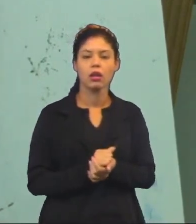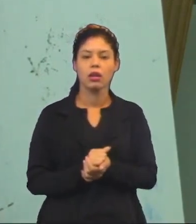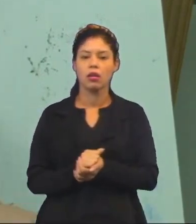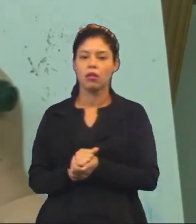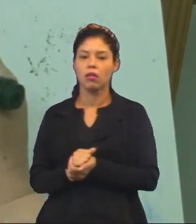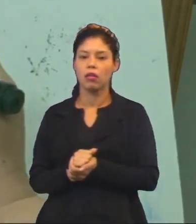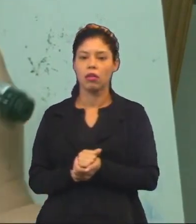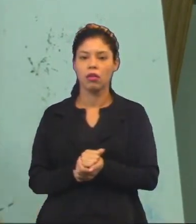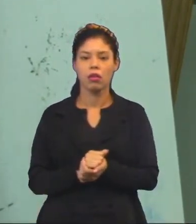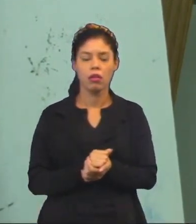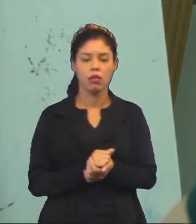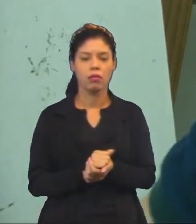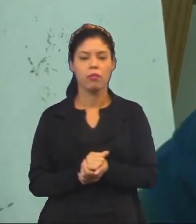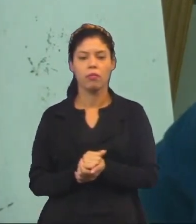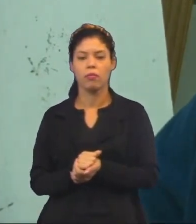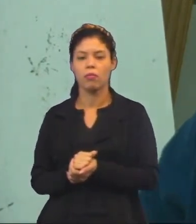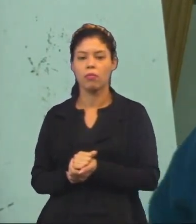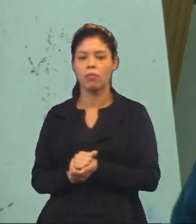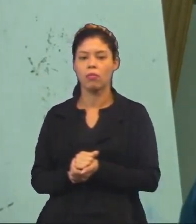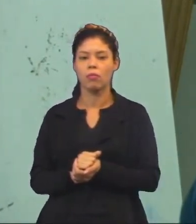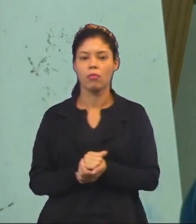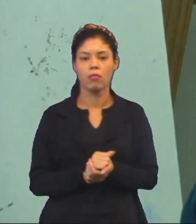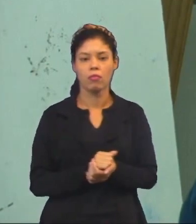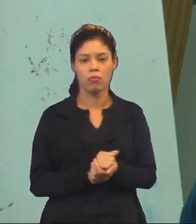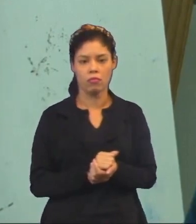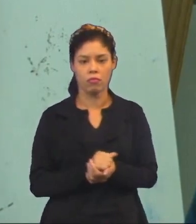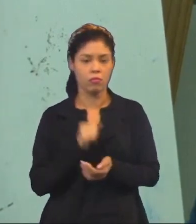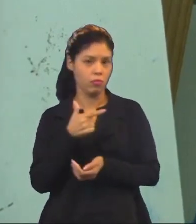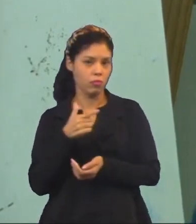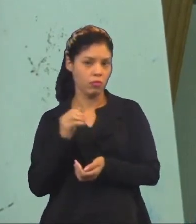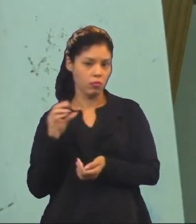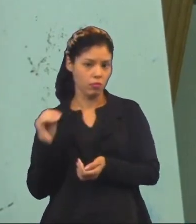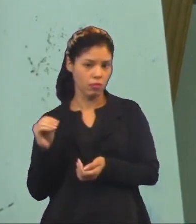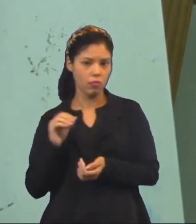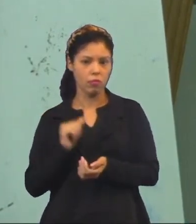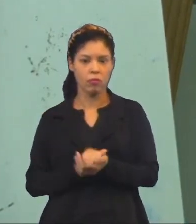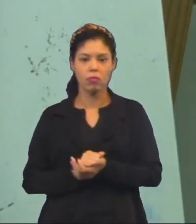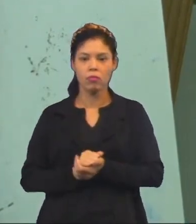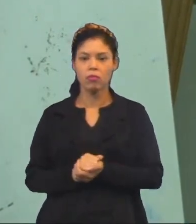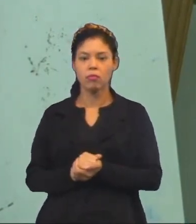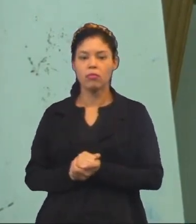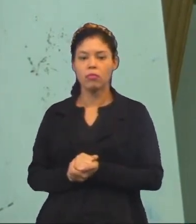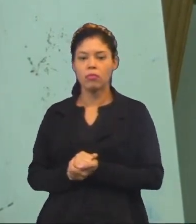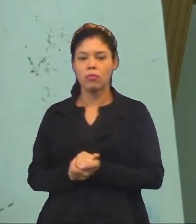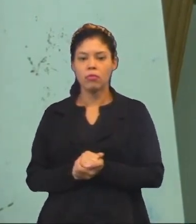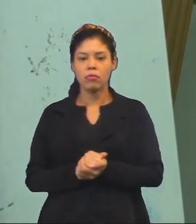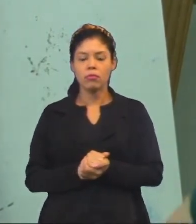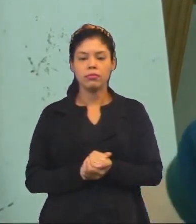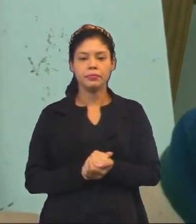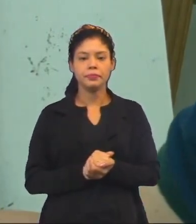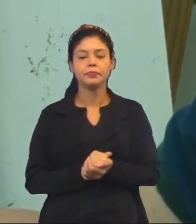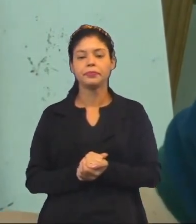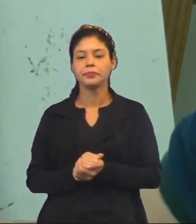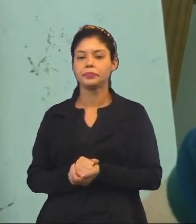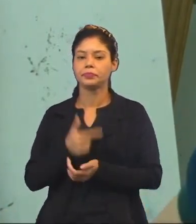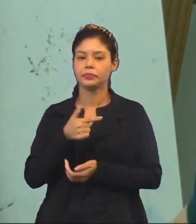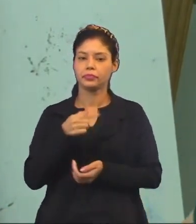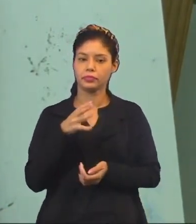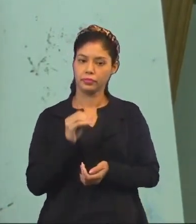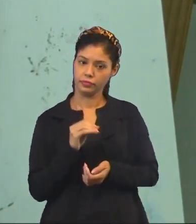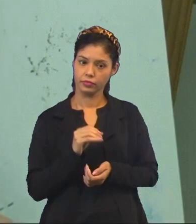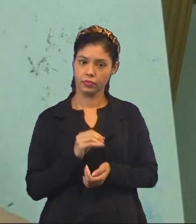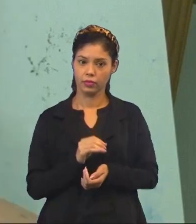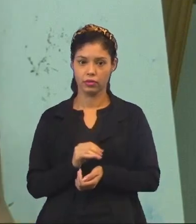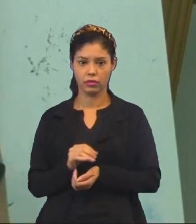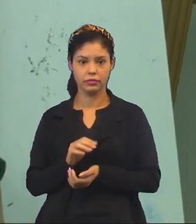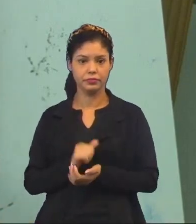exemplo, 100 mais 100, eu sei que vai dar 200, não é isso? Mais